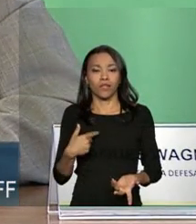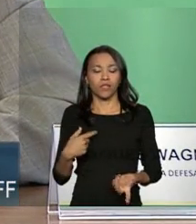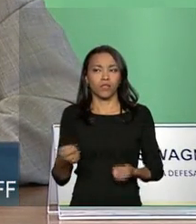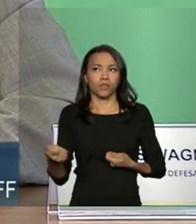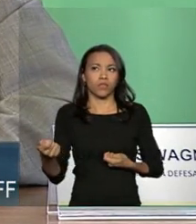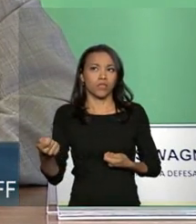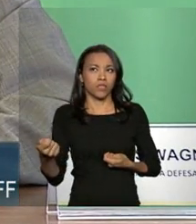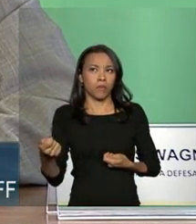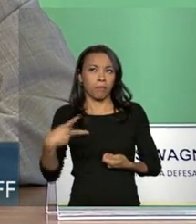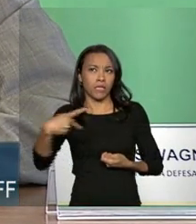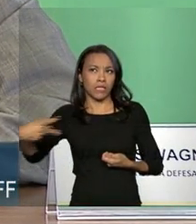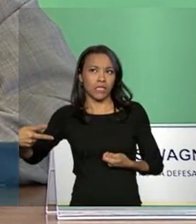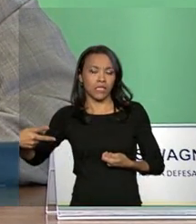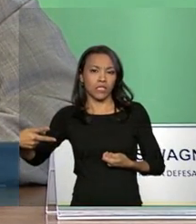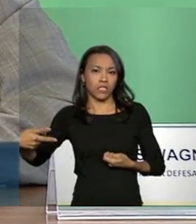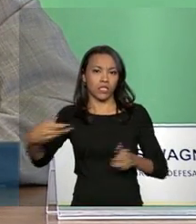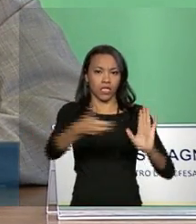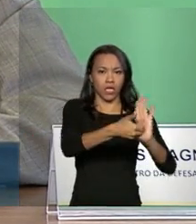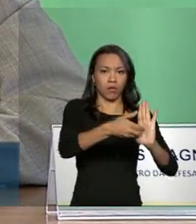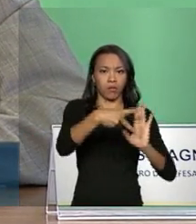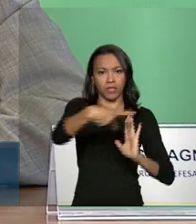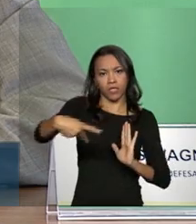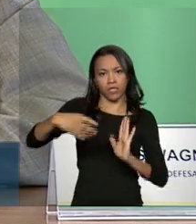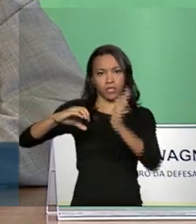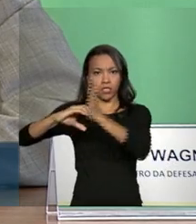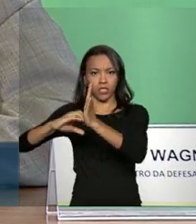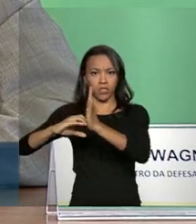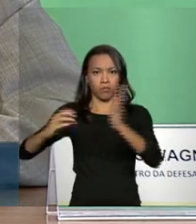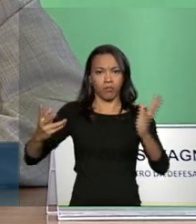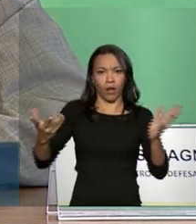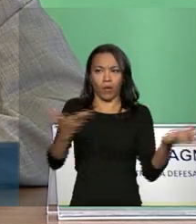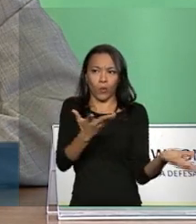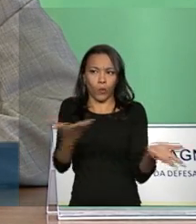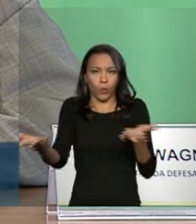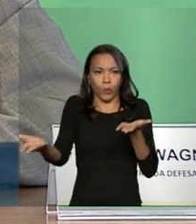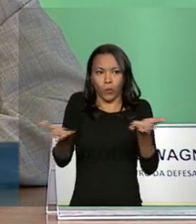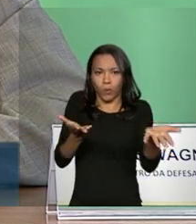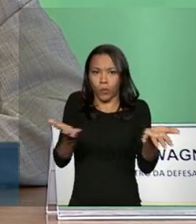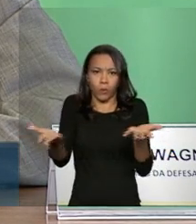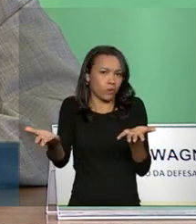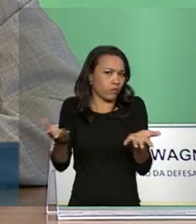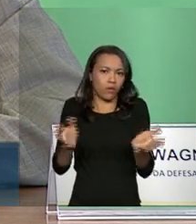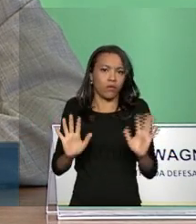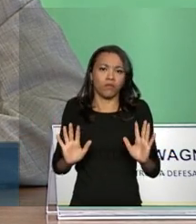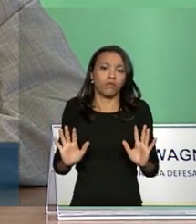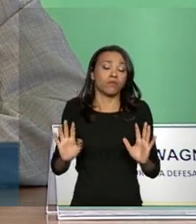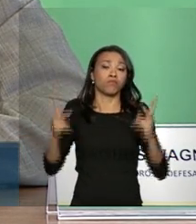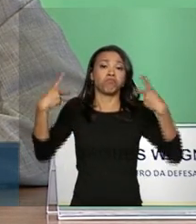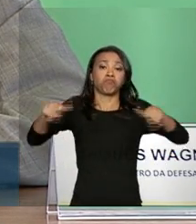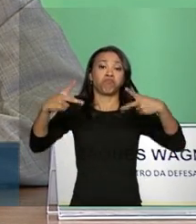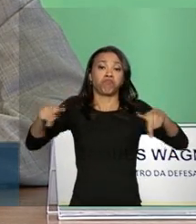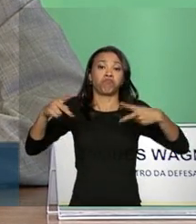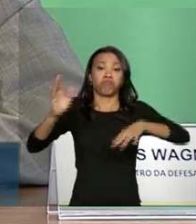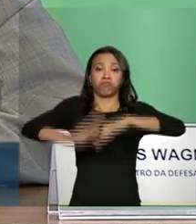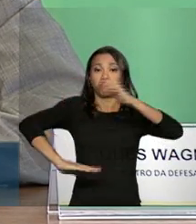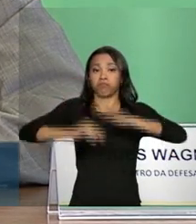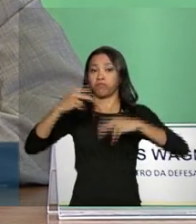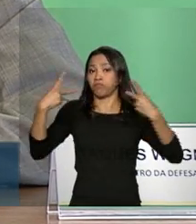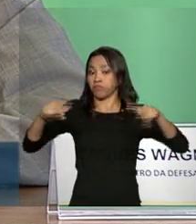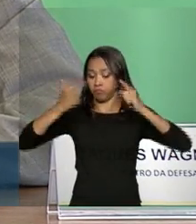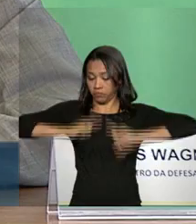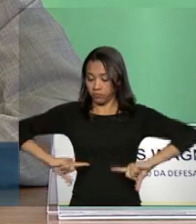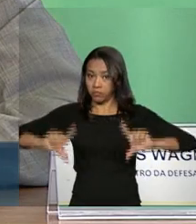contraponto entre presidente de duas casas. O que a gente tem que pedir às duas casas é que o plenário, na sua pluralidade, decida e que os